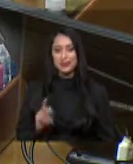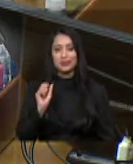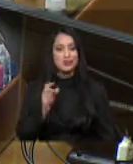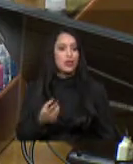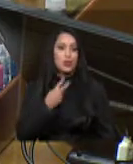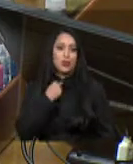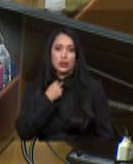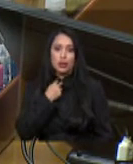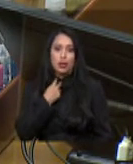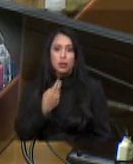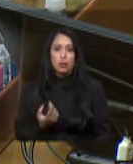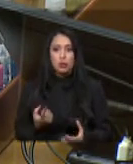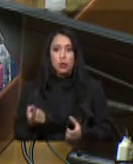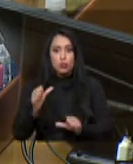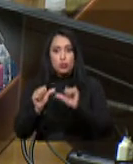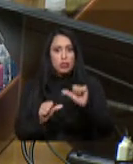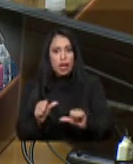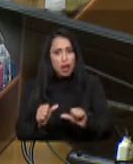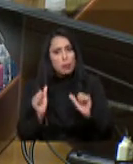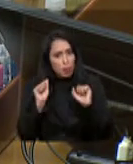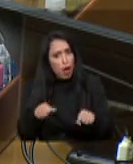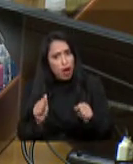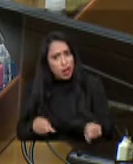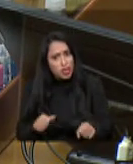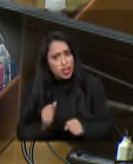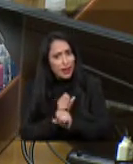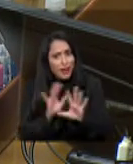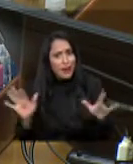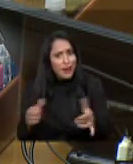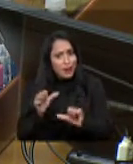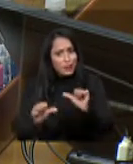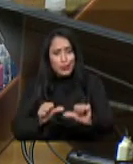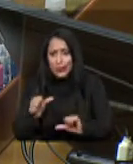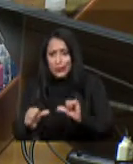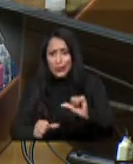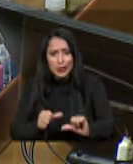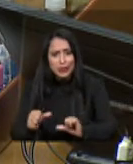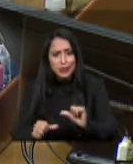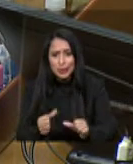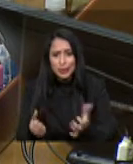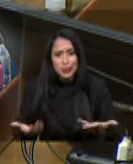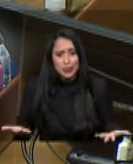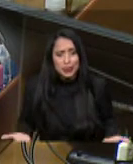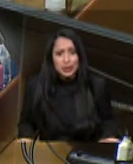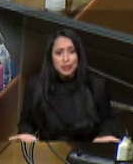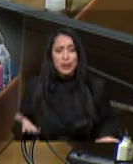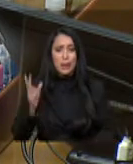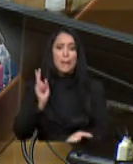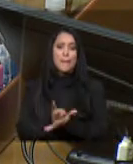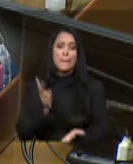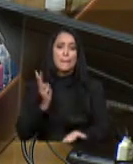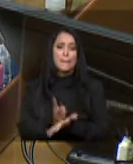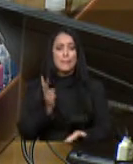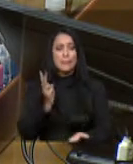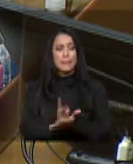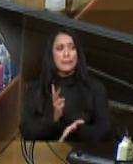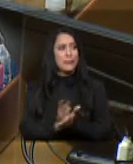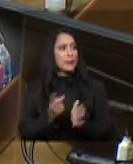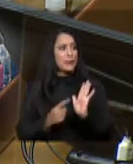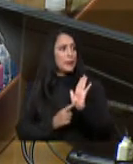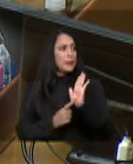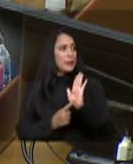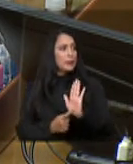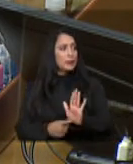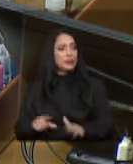voltar atrás? Pode, a vida é dinâmica, a vida muda, tudo muda. É. Mesmo quando eu expus meu